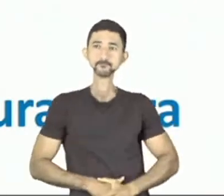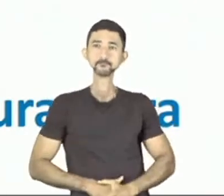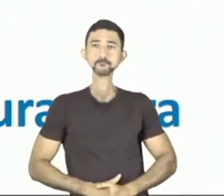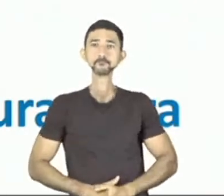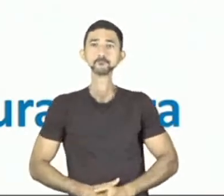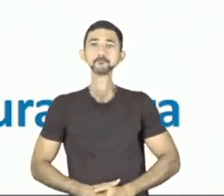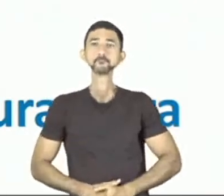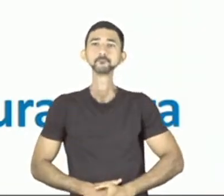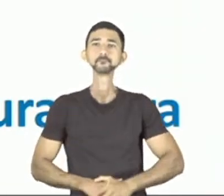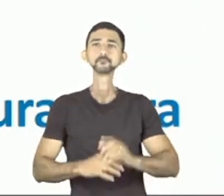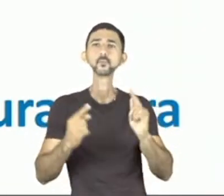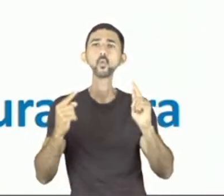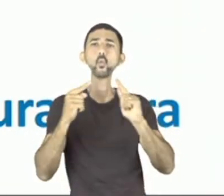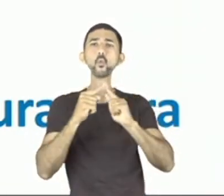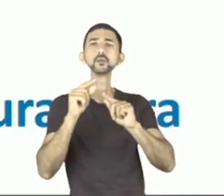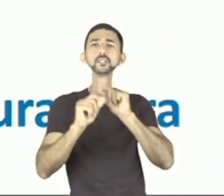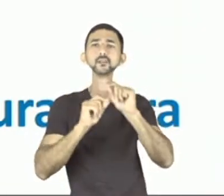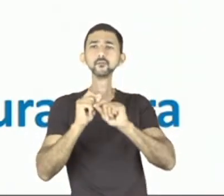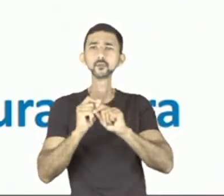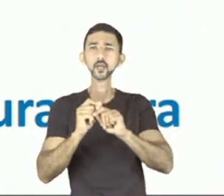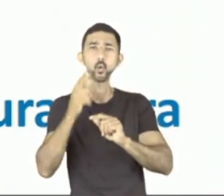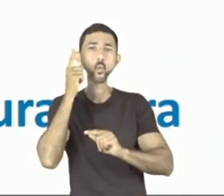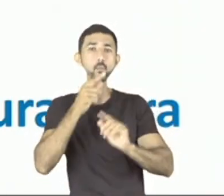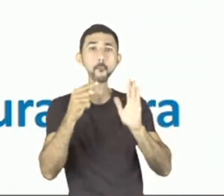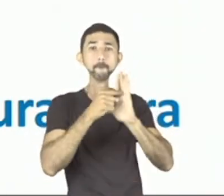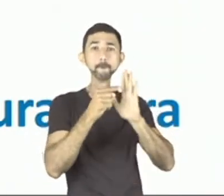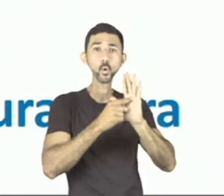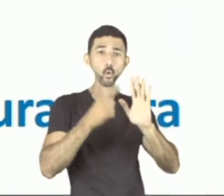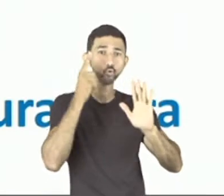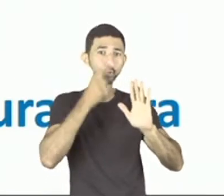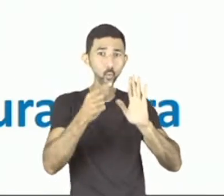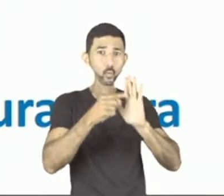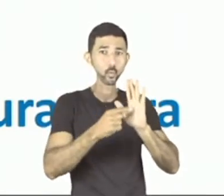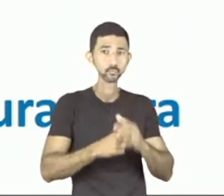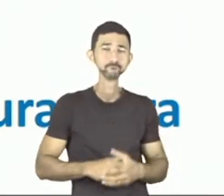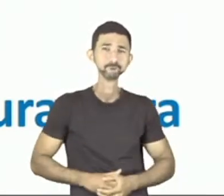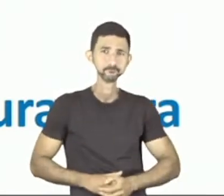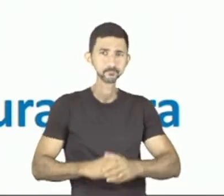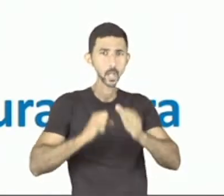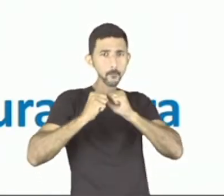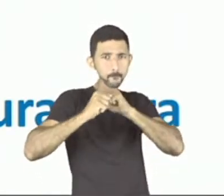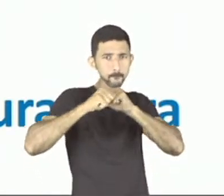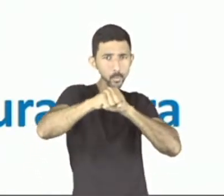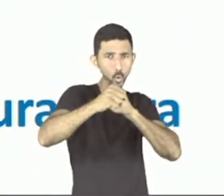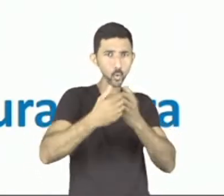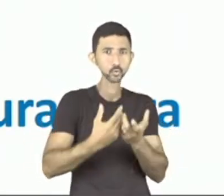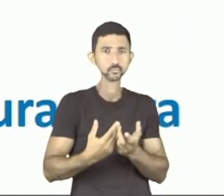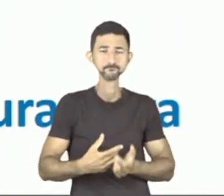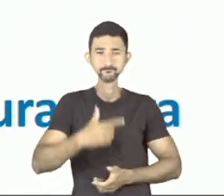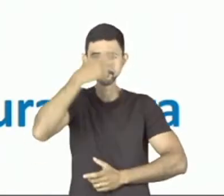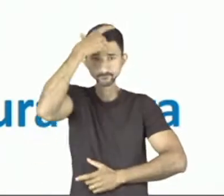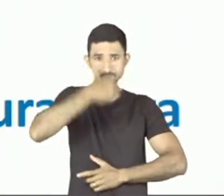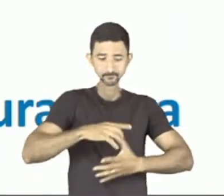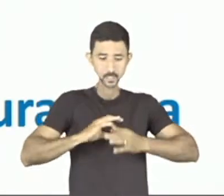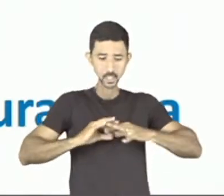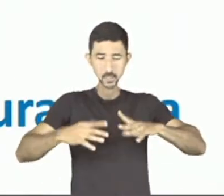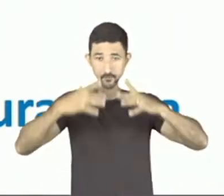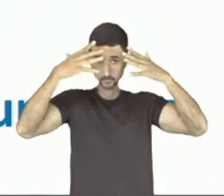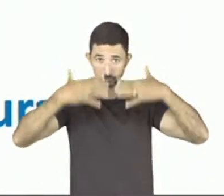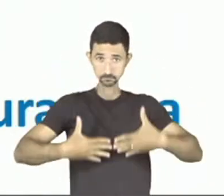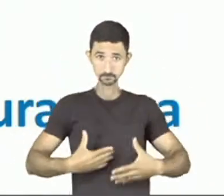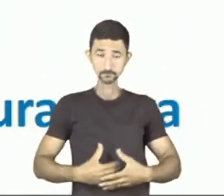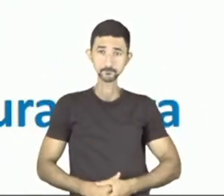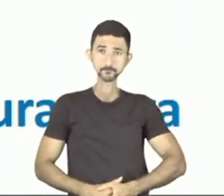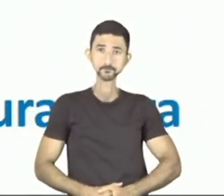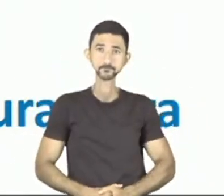O objetivo é fazer o maior número de pontos, aplicando golpes nas regiões permitidas.